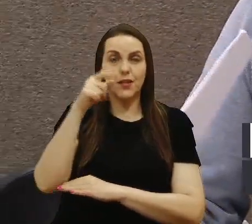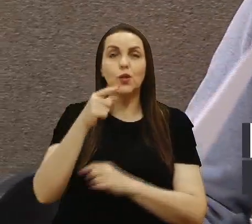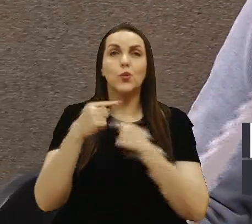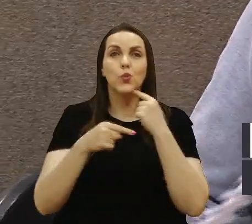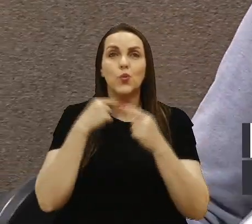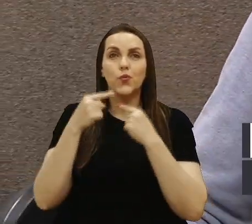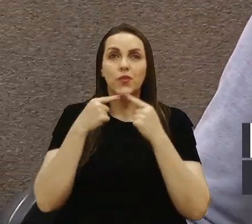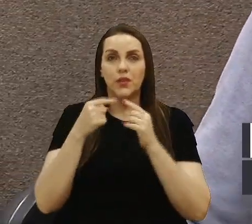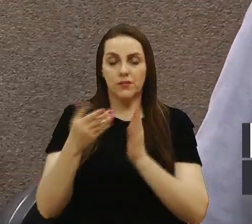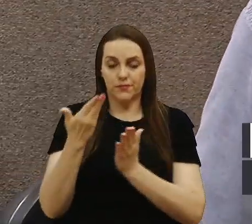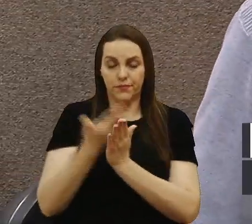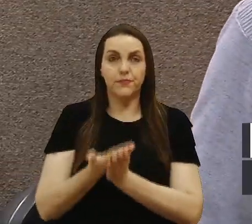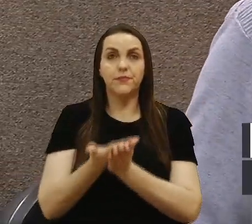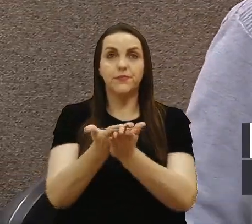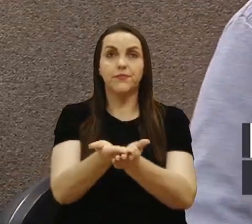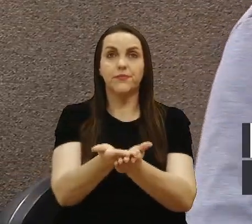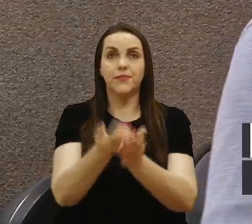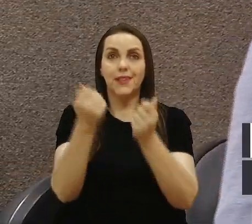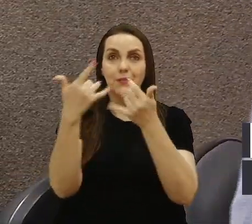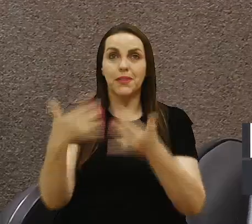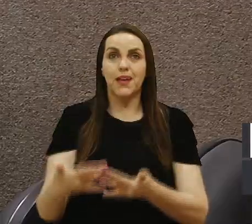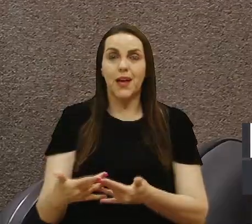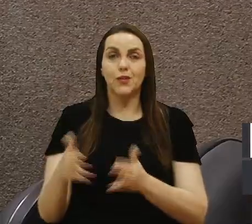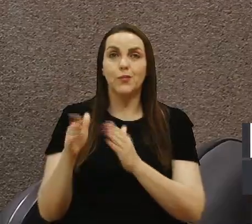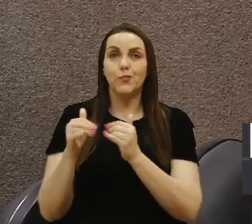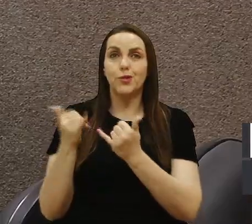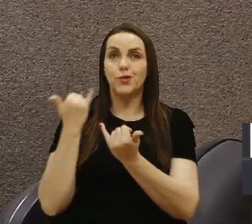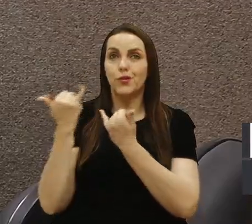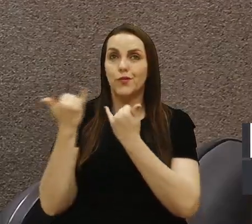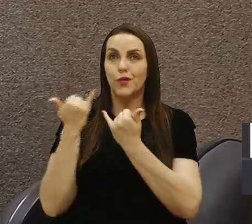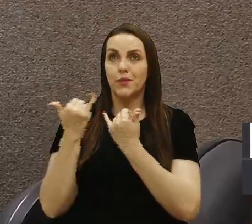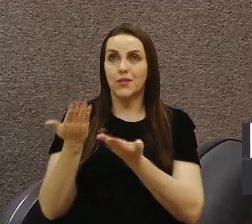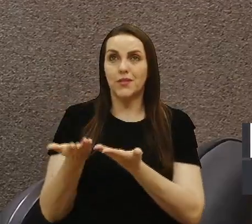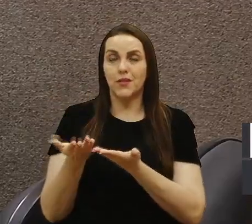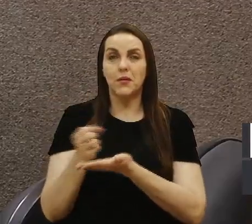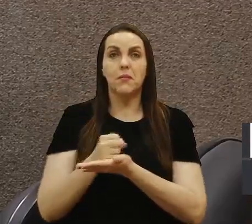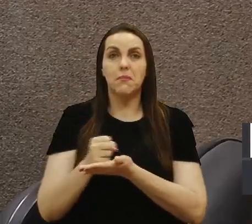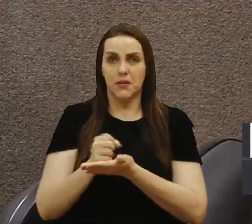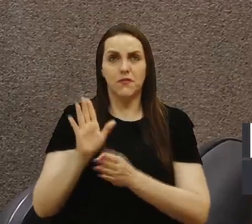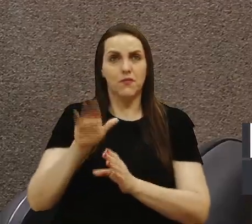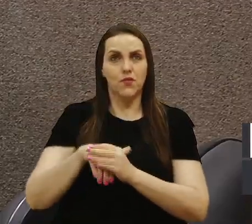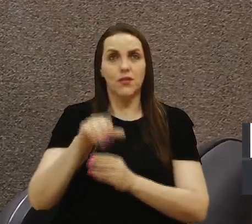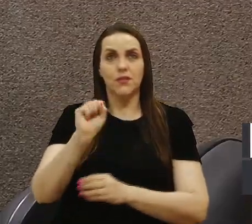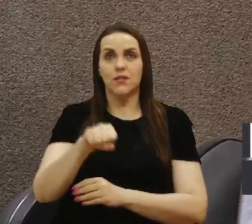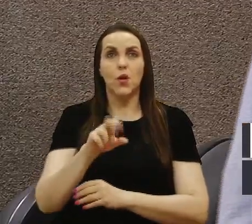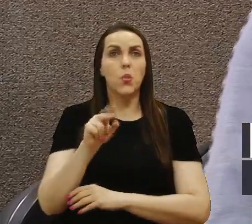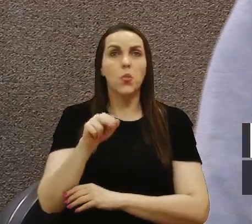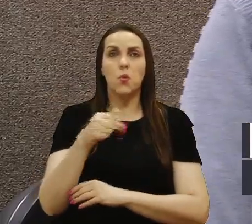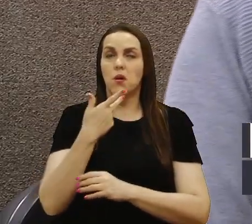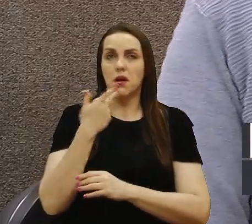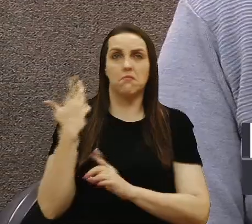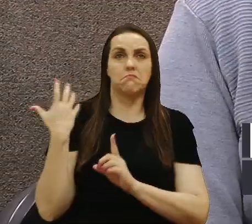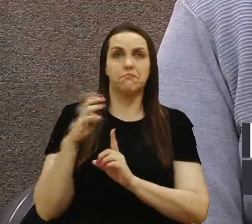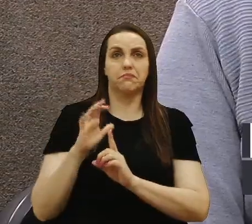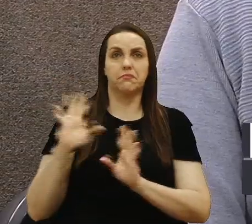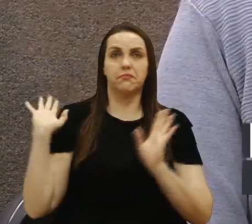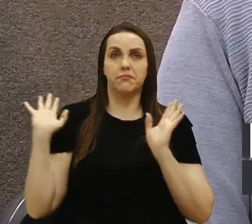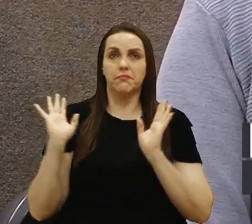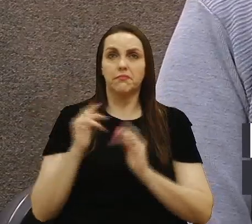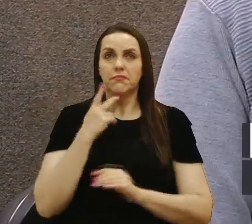aqui. Mas o pedido de informação, a base vai votar, porque a gente nunca se negou a votar nada, a nenhum pedido de